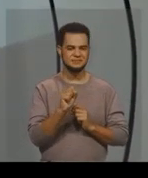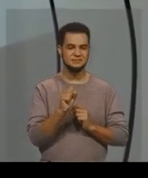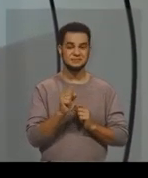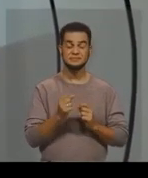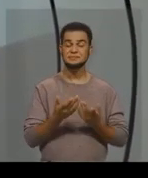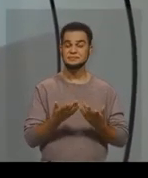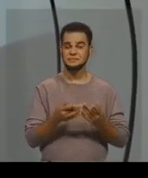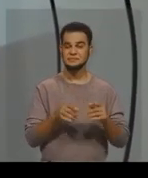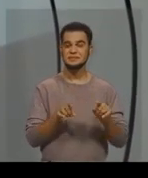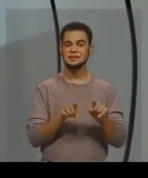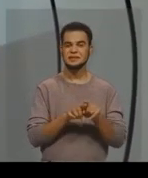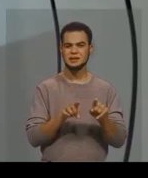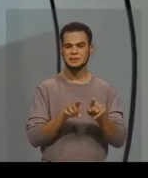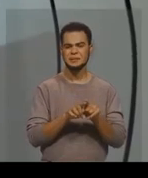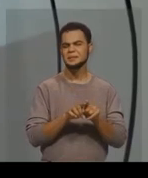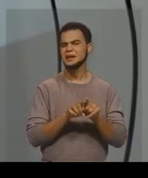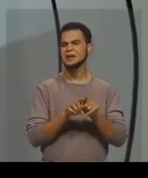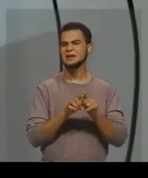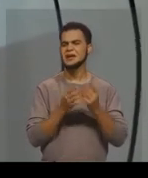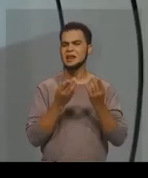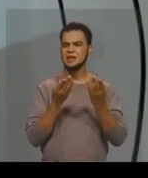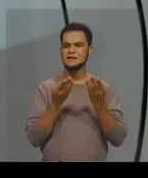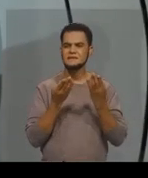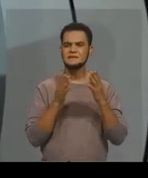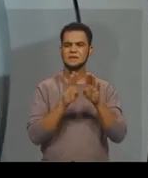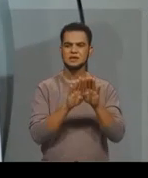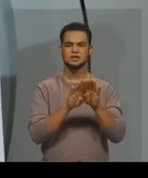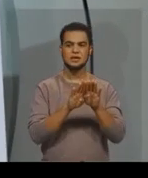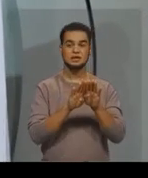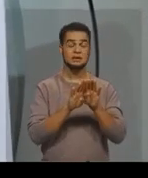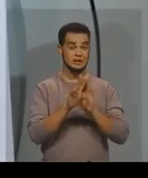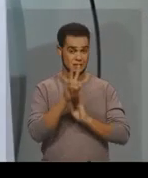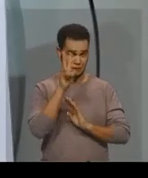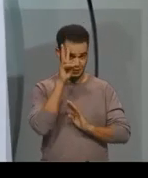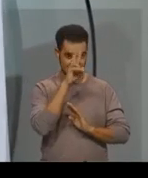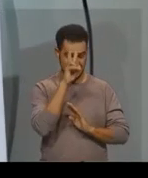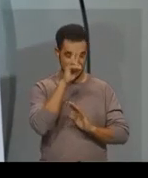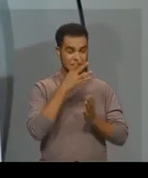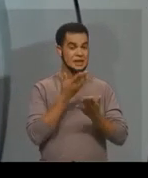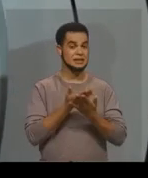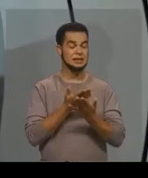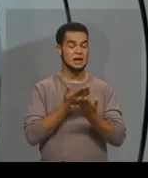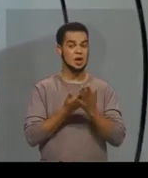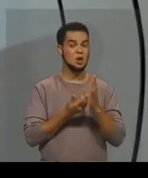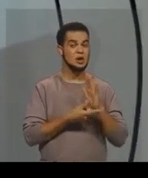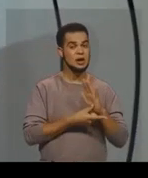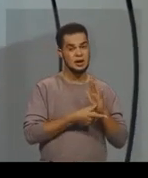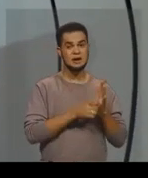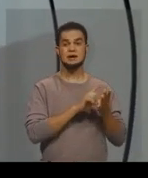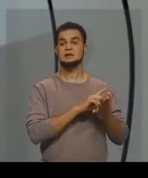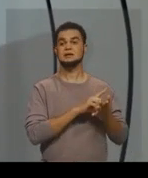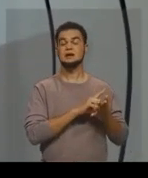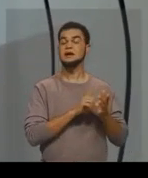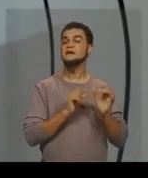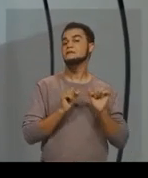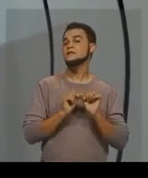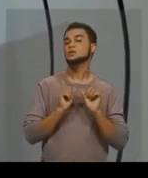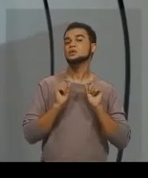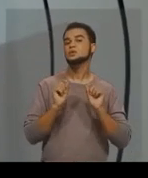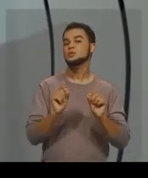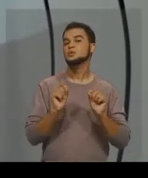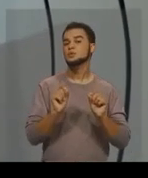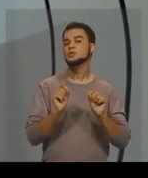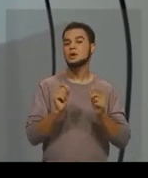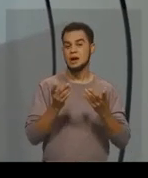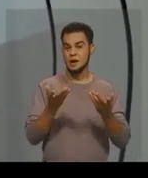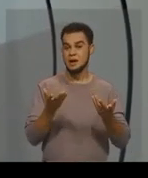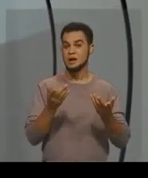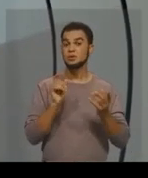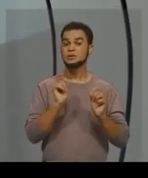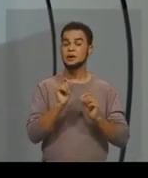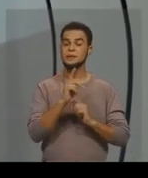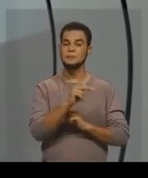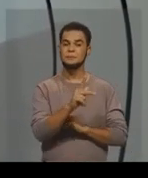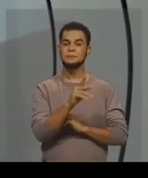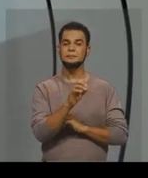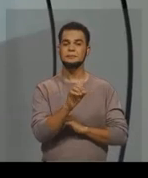seja fechada. Você lembra na aula anterior, Thalia, que nós fizemos o quê? O que é polígonos,